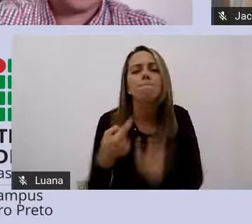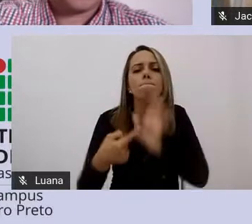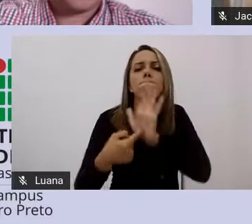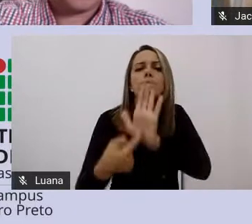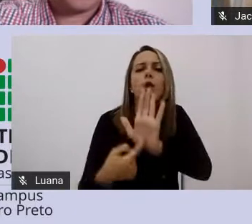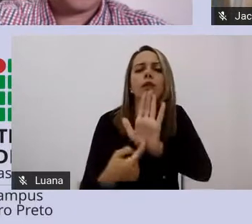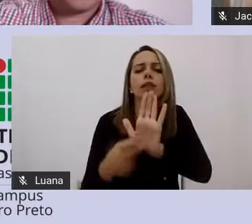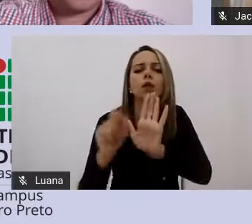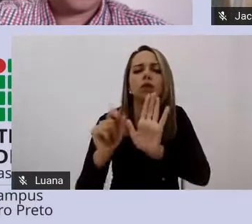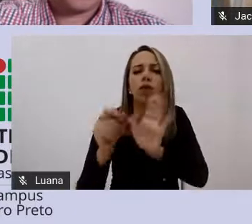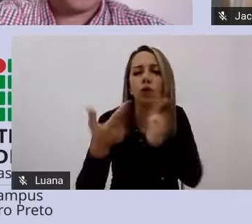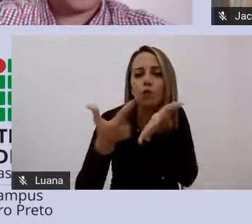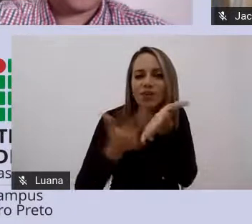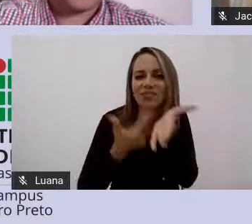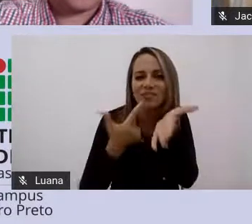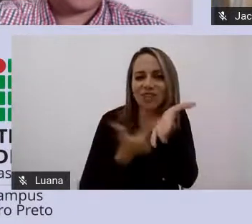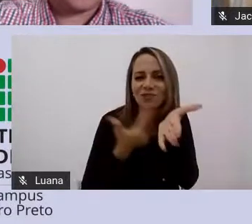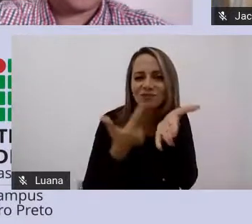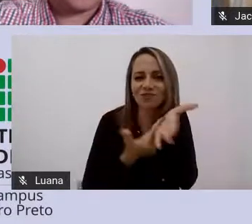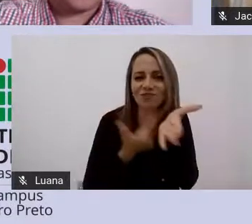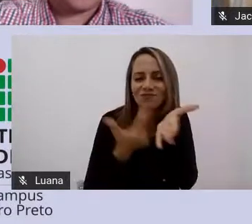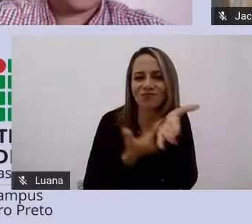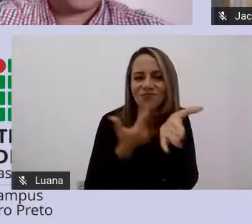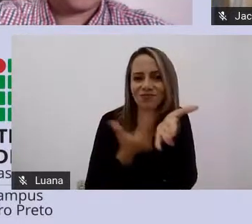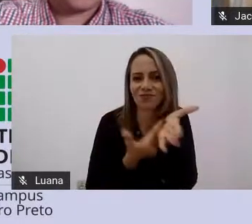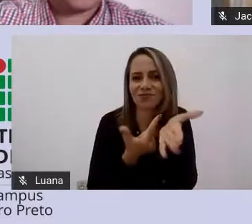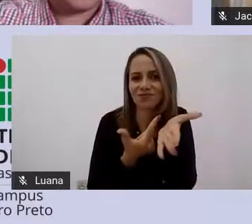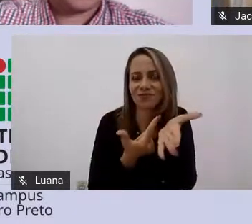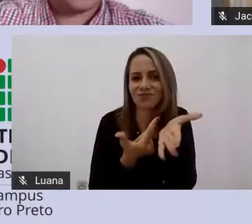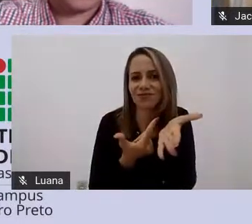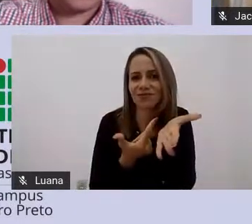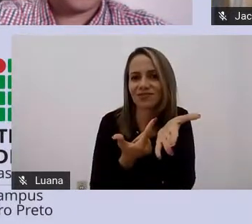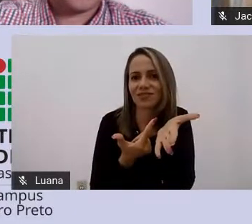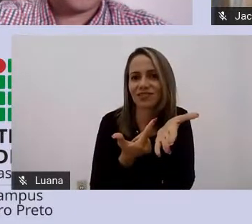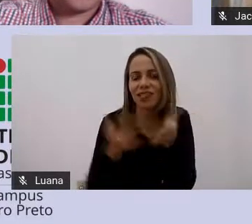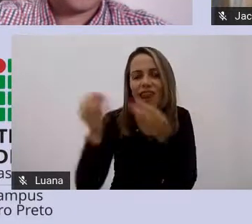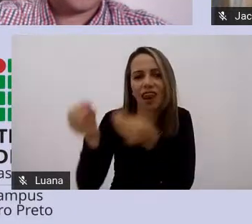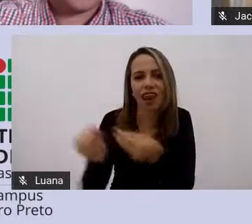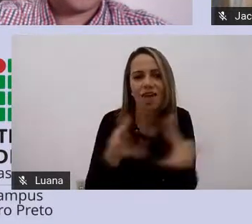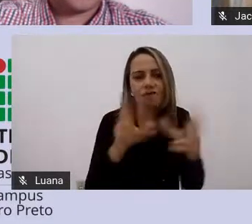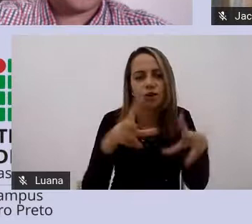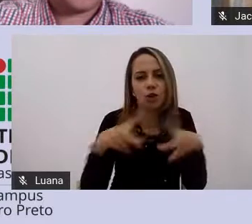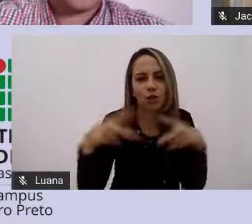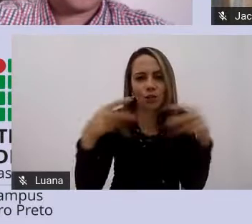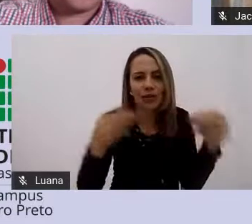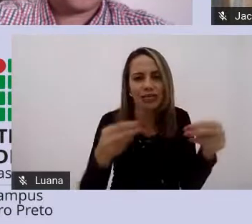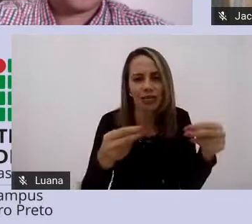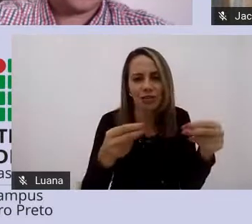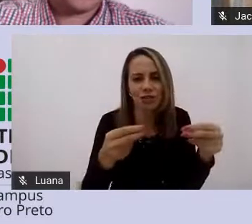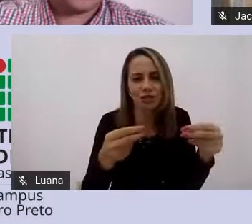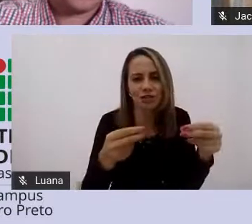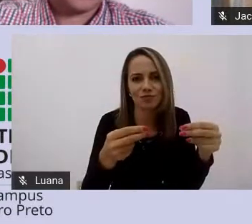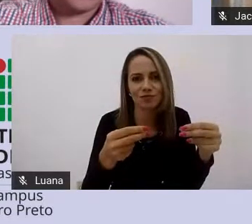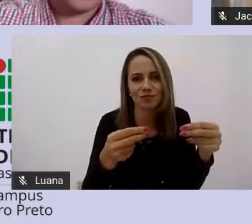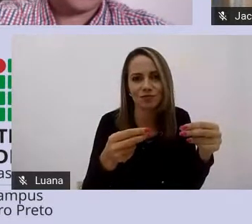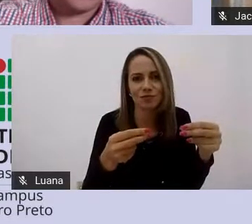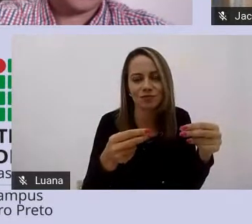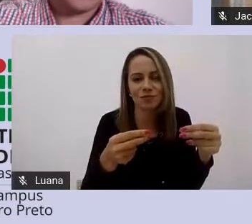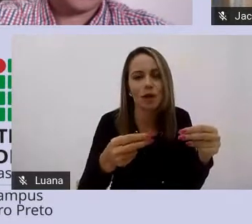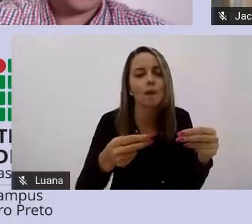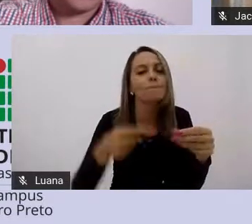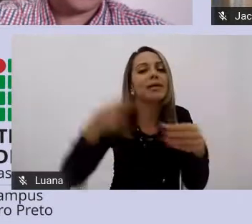Wagner, que é um livrinho que ele leva de presente para o príncipe eleitor de Dresden, que é a cidade de onde ele